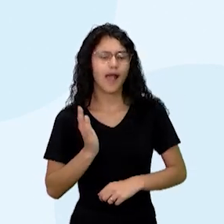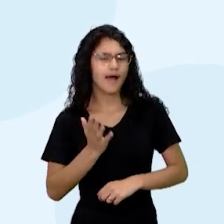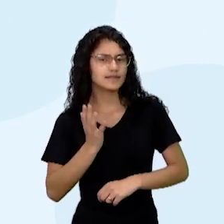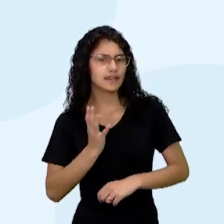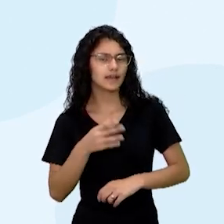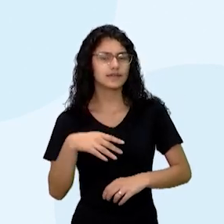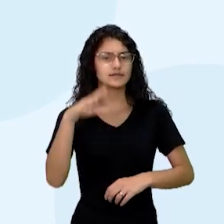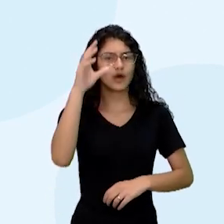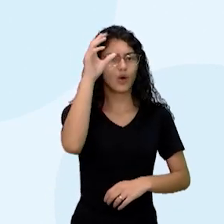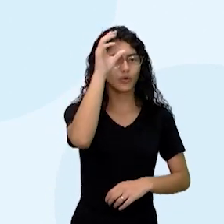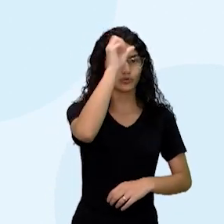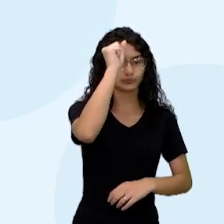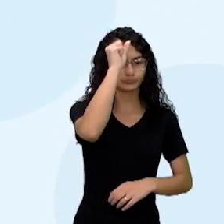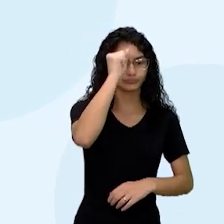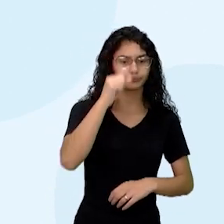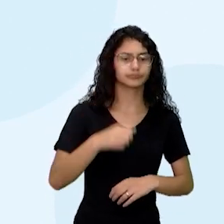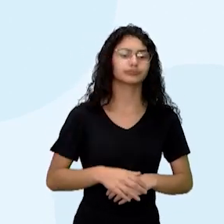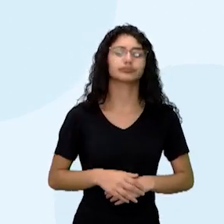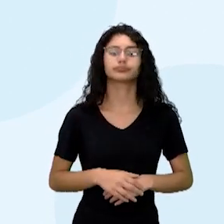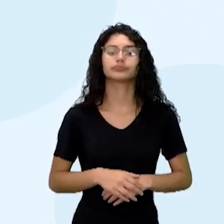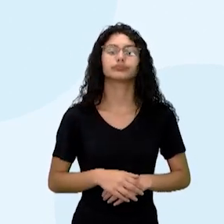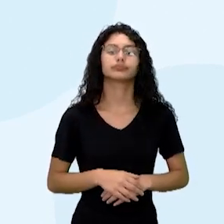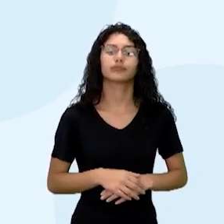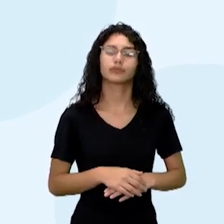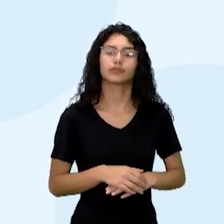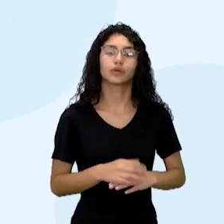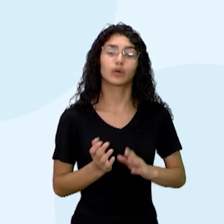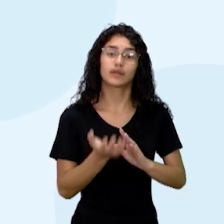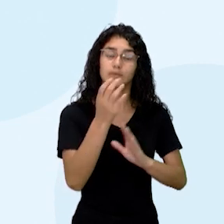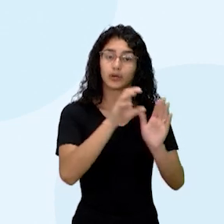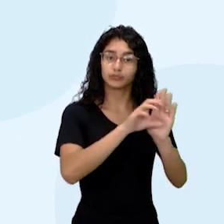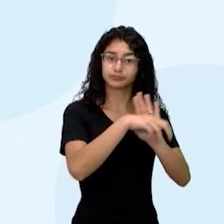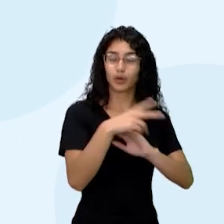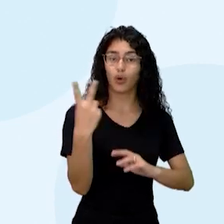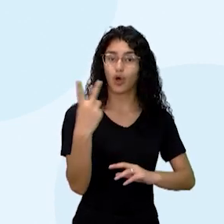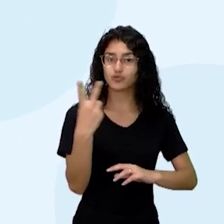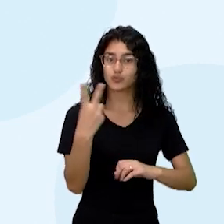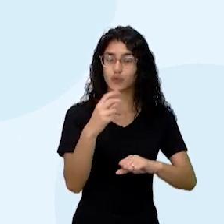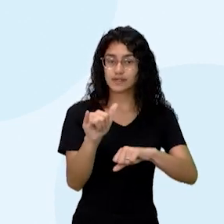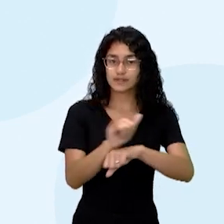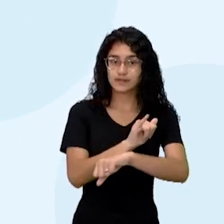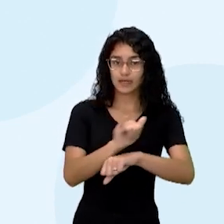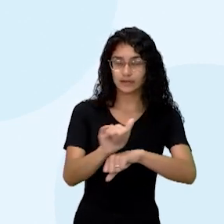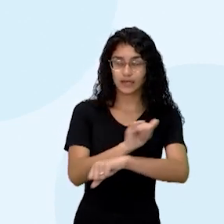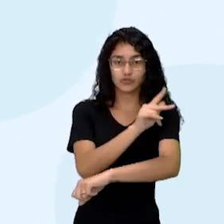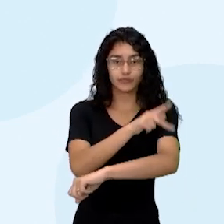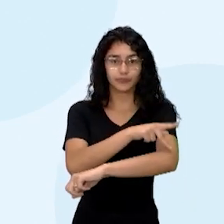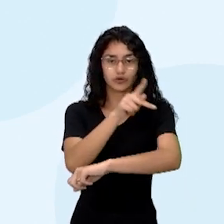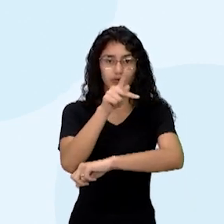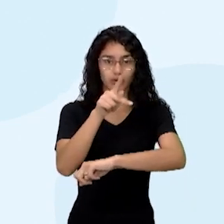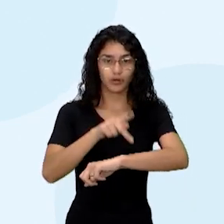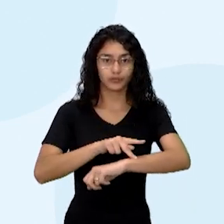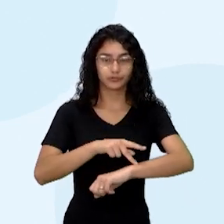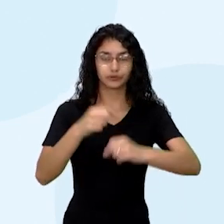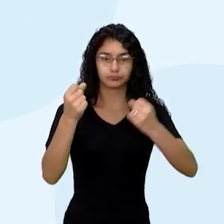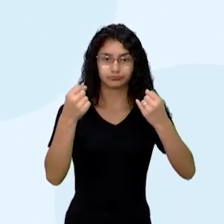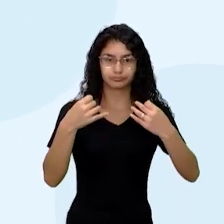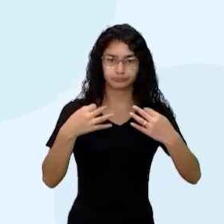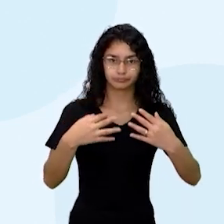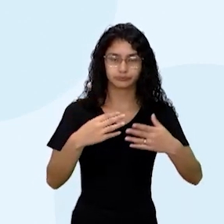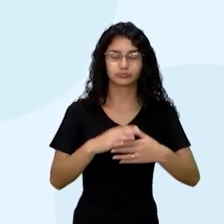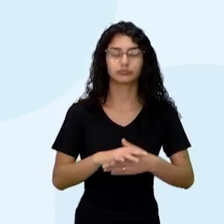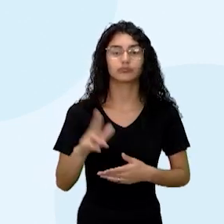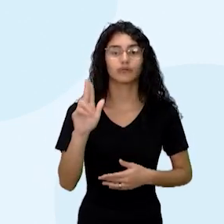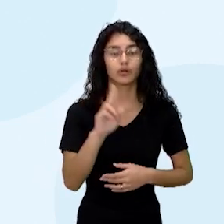aceleração de estudos e o enriquecimento curricular, que são as 2 estratégias pedagógicas descritas na legislação e que